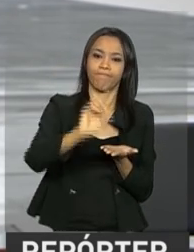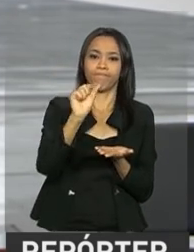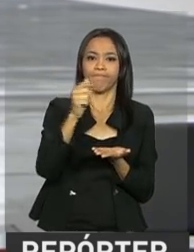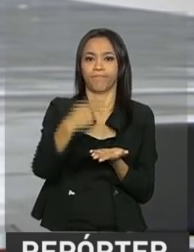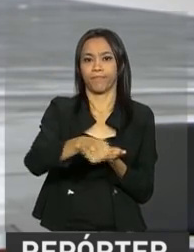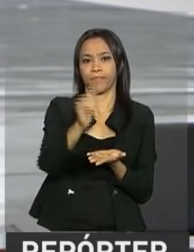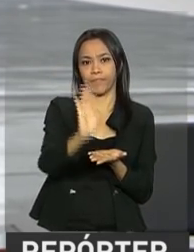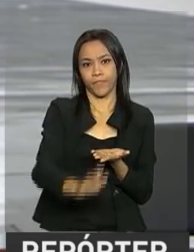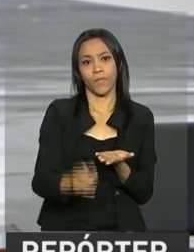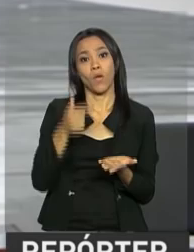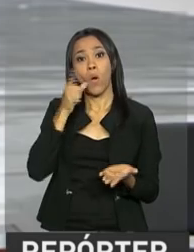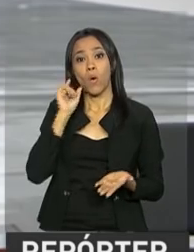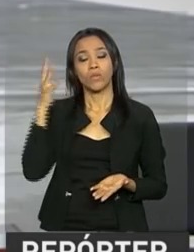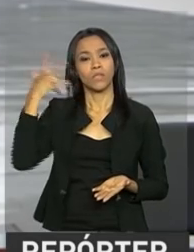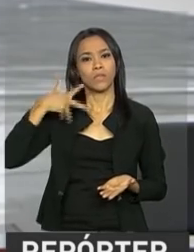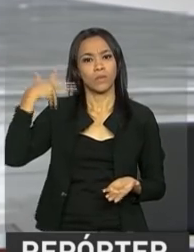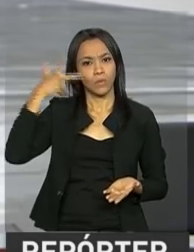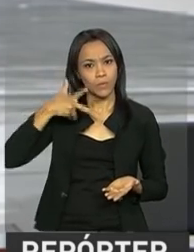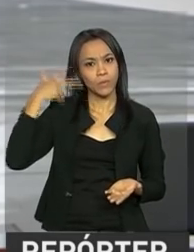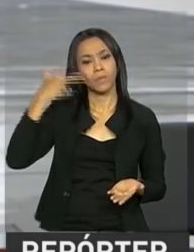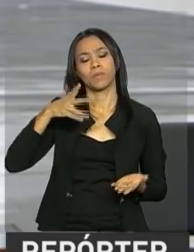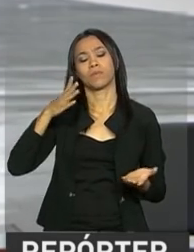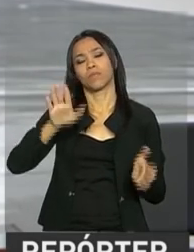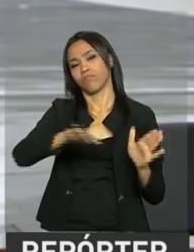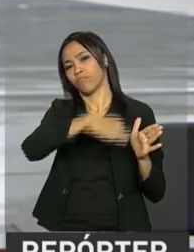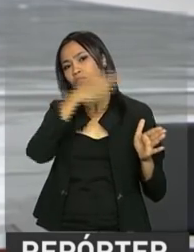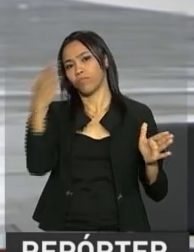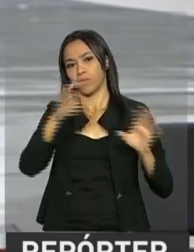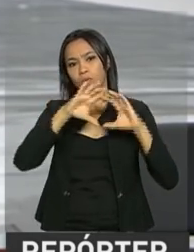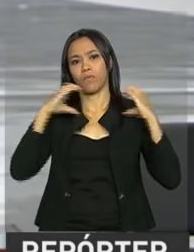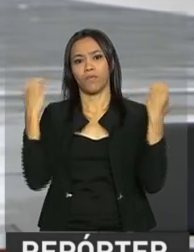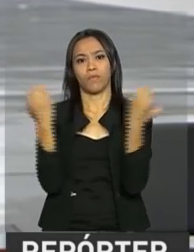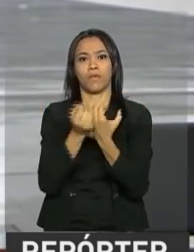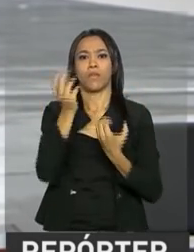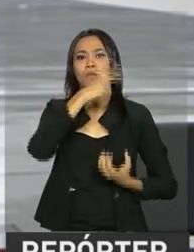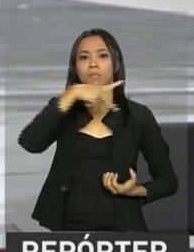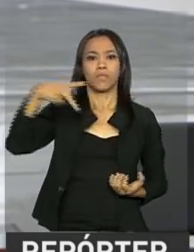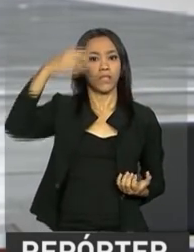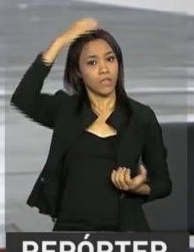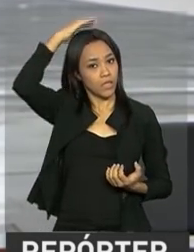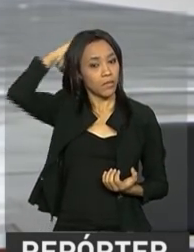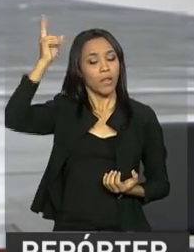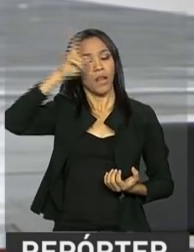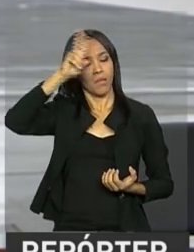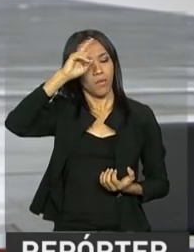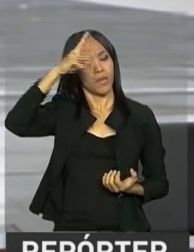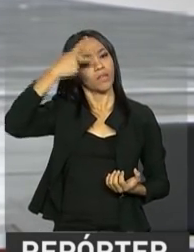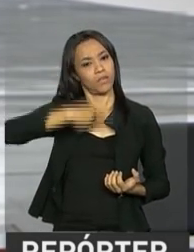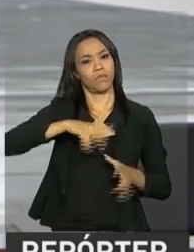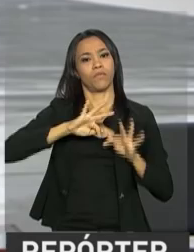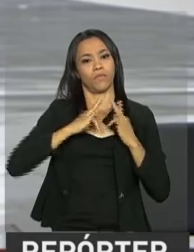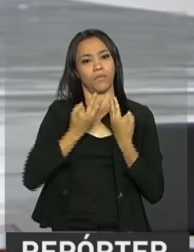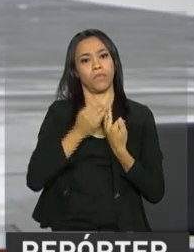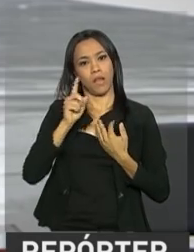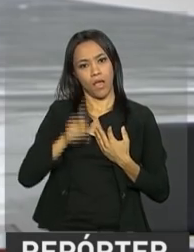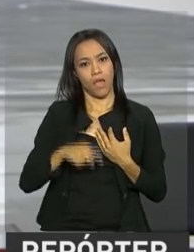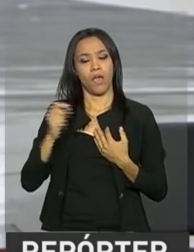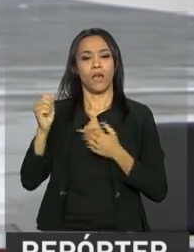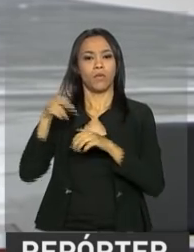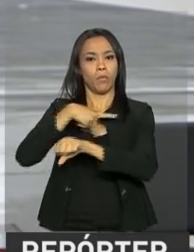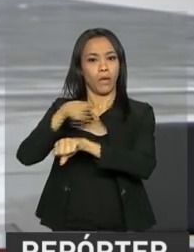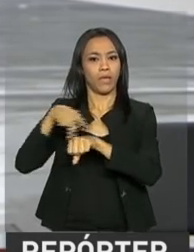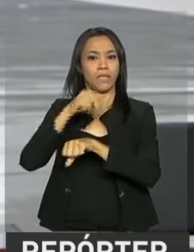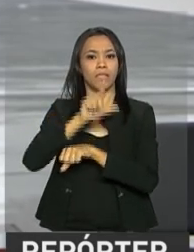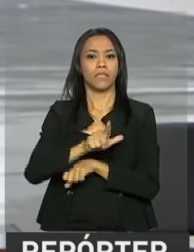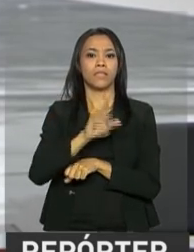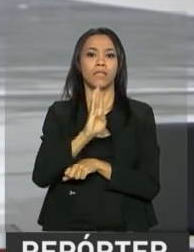Em seu discurso ontem, durante a conferência, o presidente Michel Temer lembrou da sua origem libanesa e da trajetória de